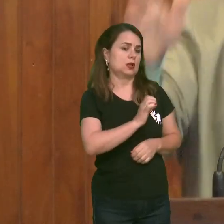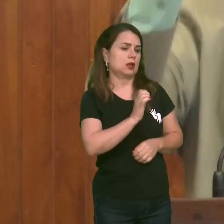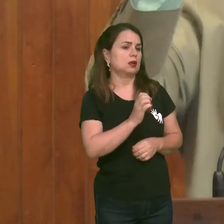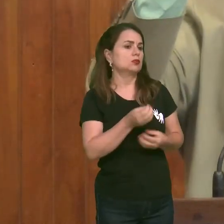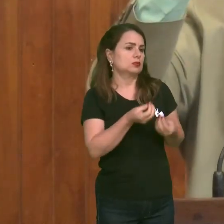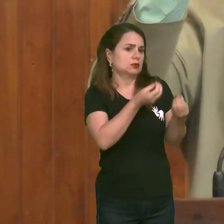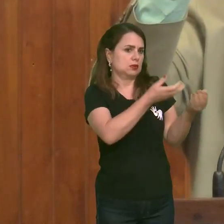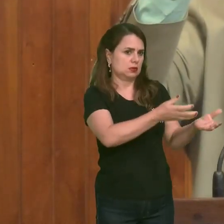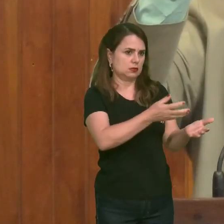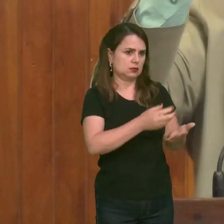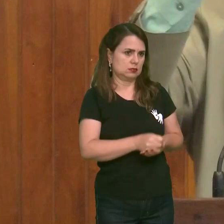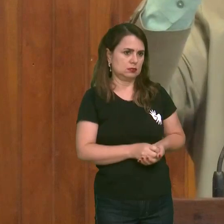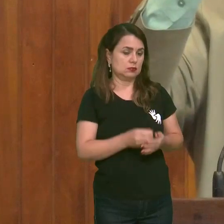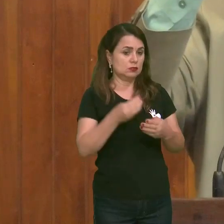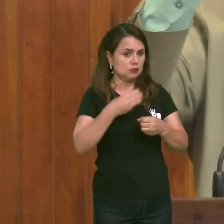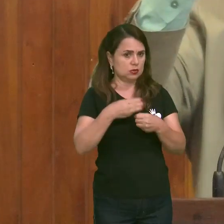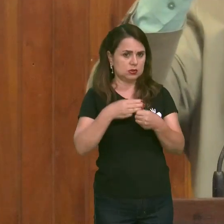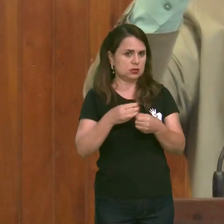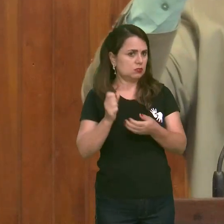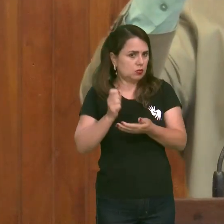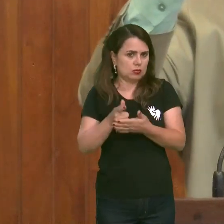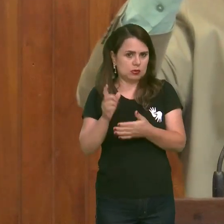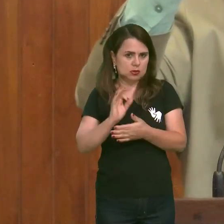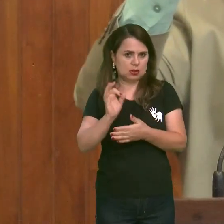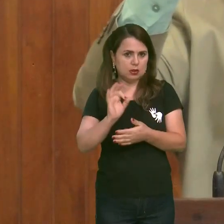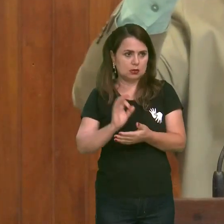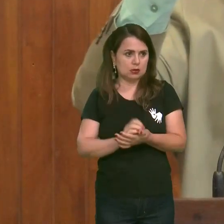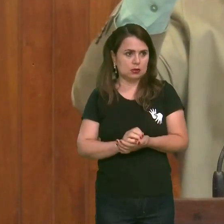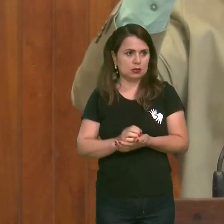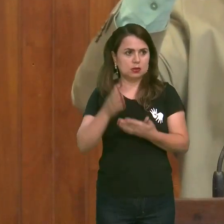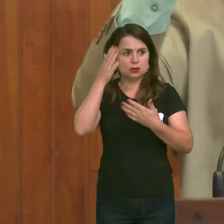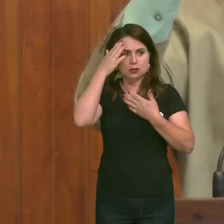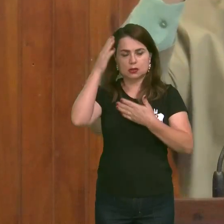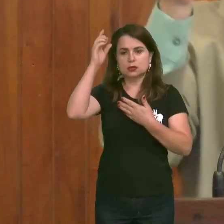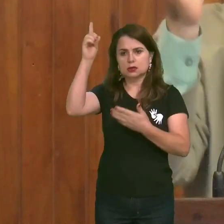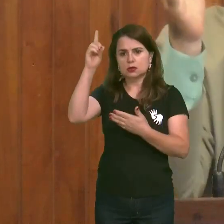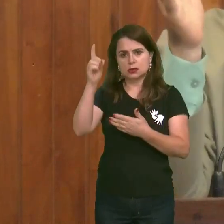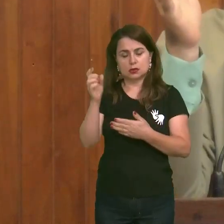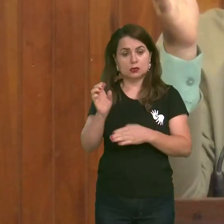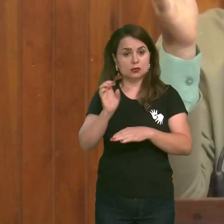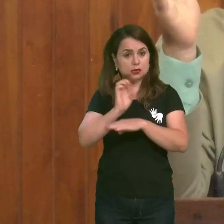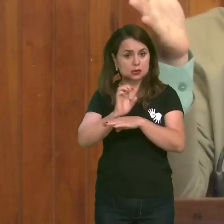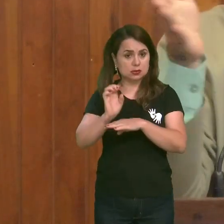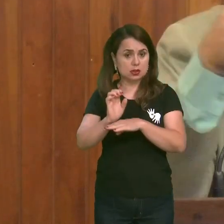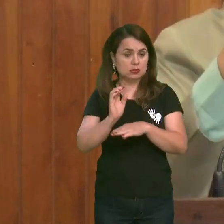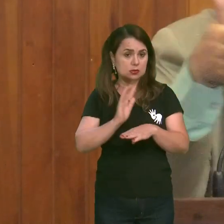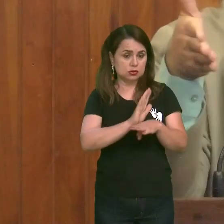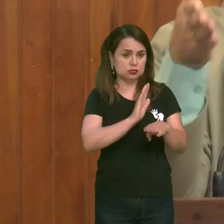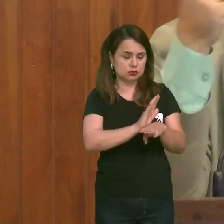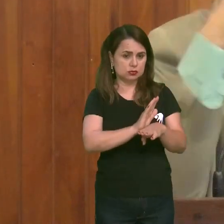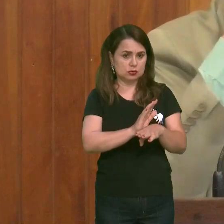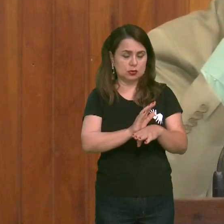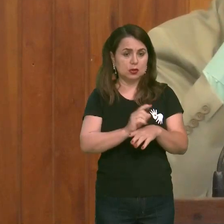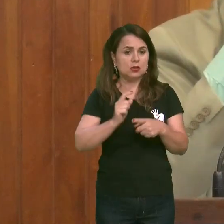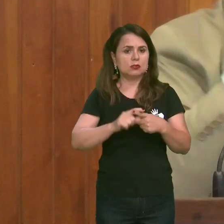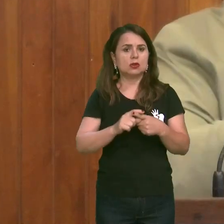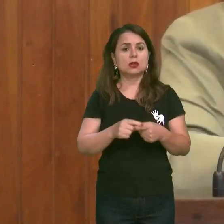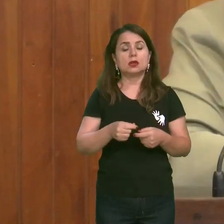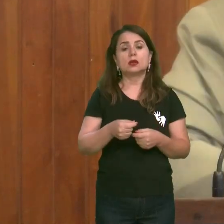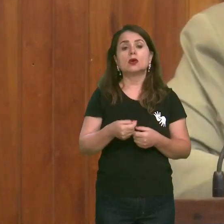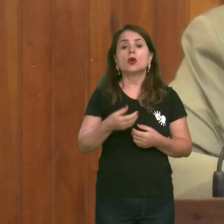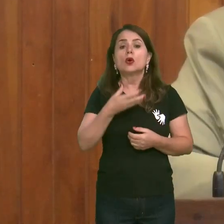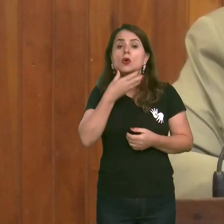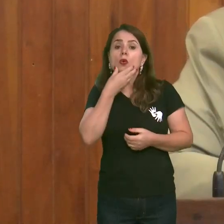graças a Deus pelo menos conseguiram no estado por um tratamento de câncer não tinha dinheiro